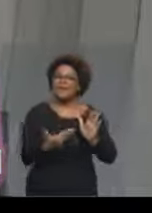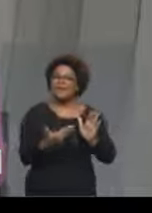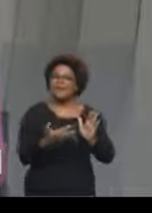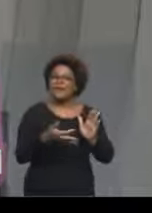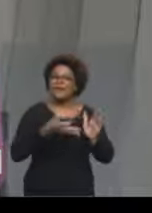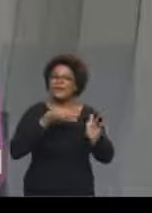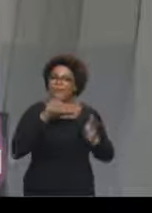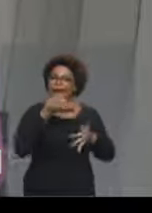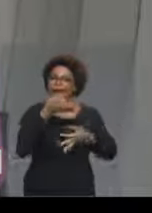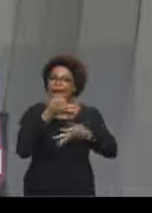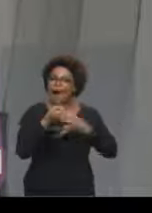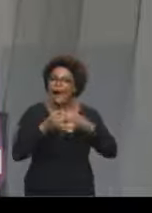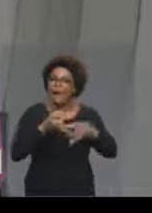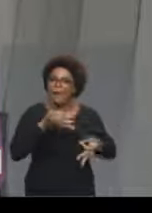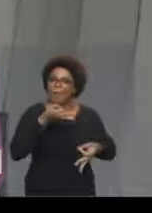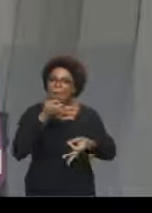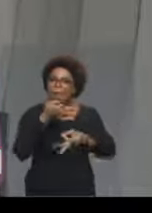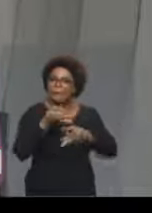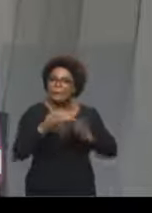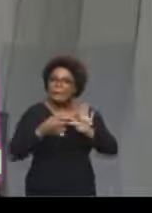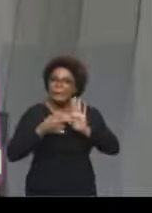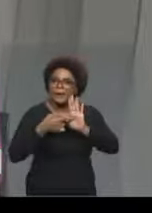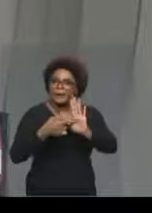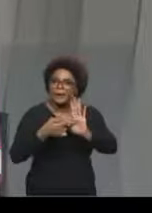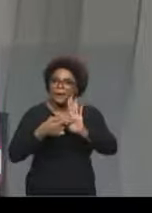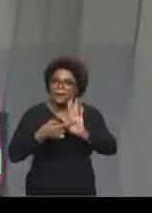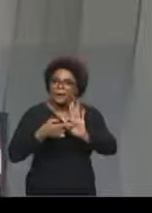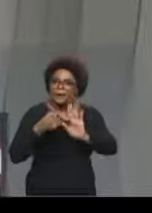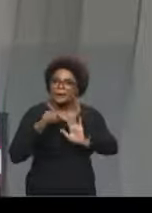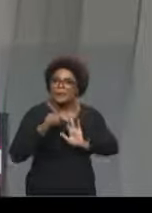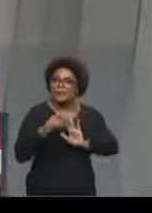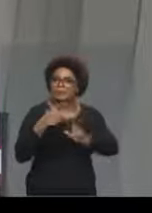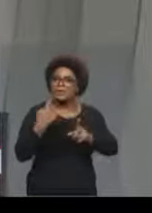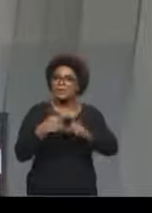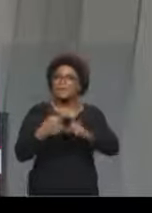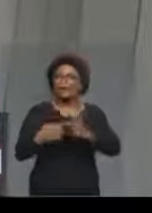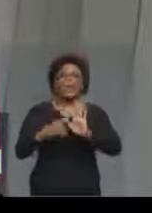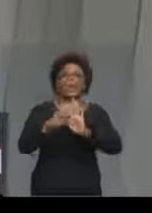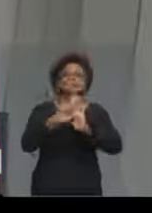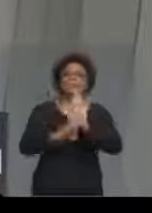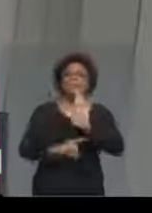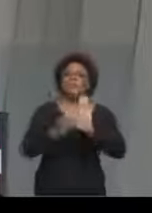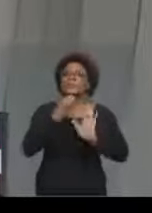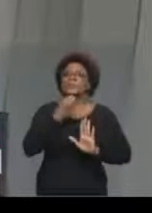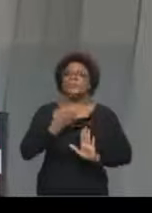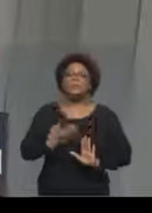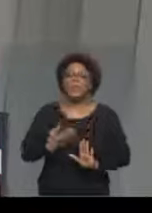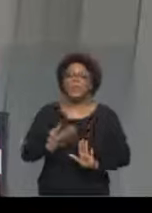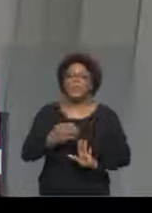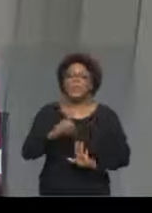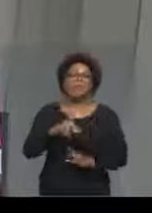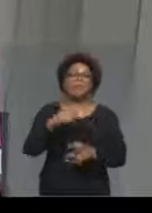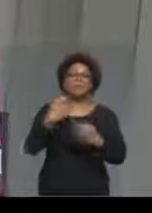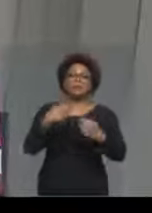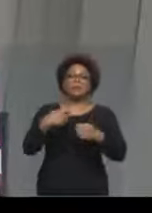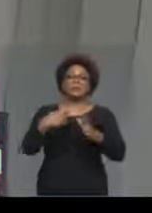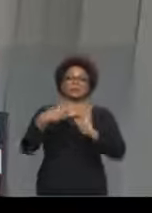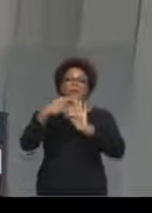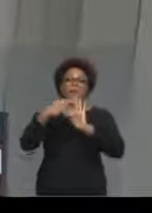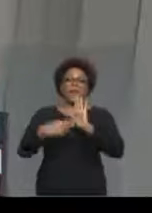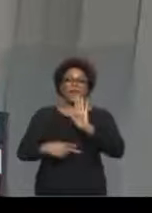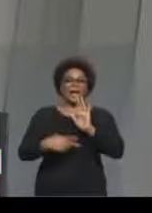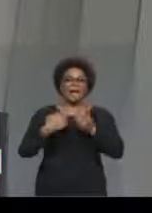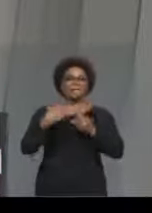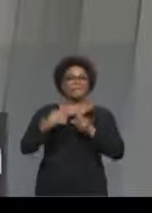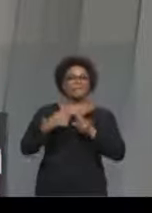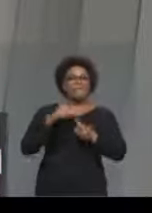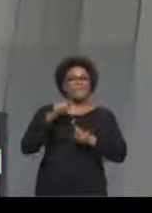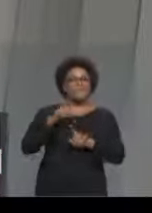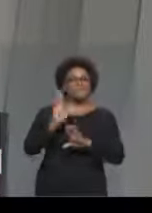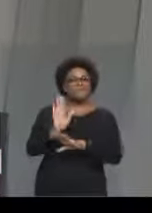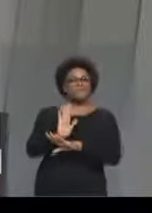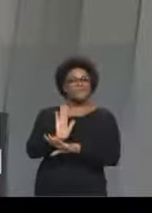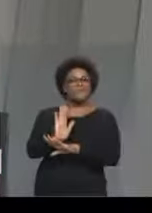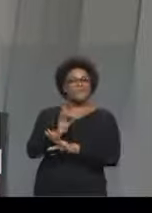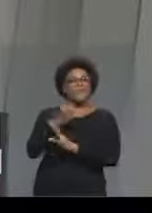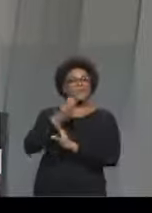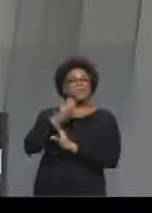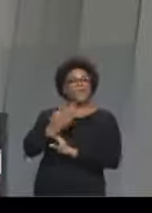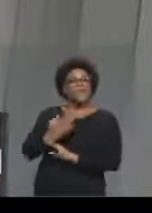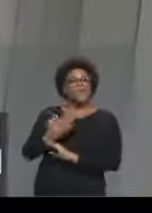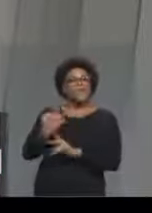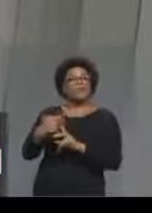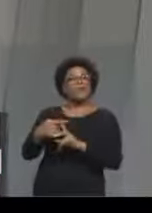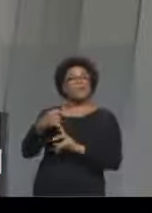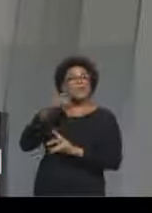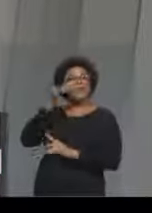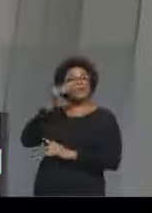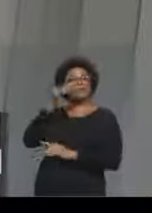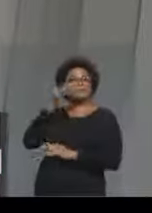mostrar por que o texto é bom, por que você deve ler, ou por que aquele filme é bom, por que você deve assisti-lo, né? Então,